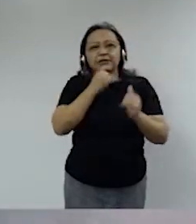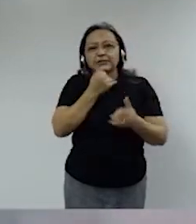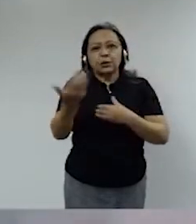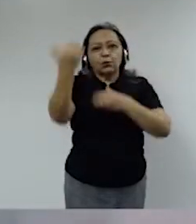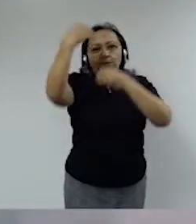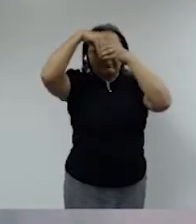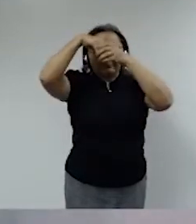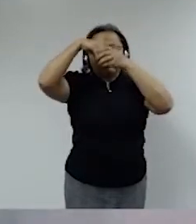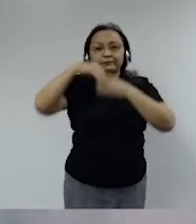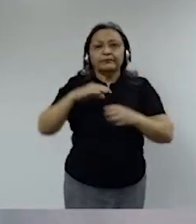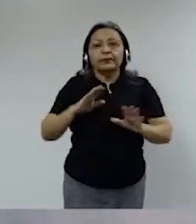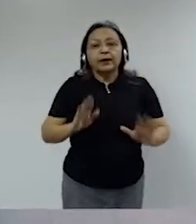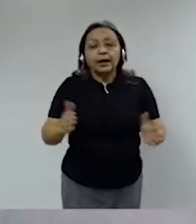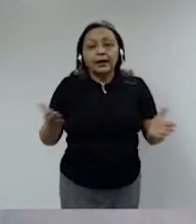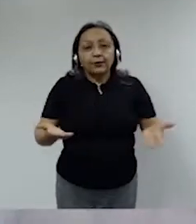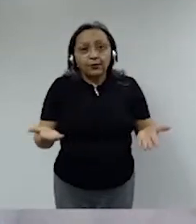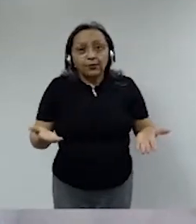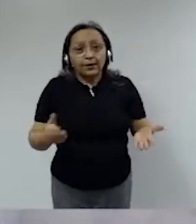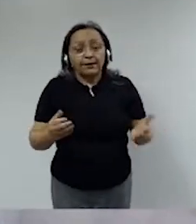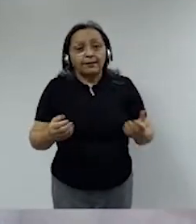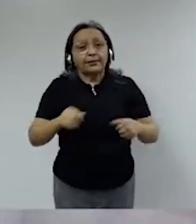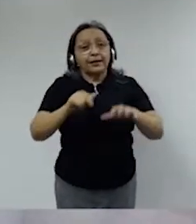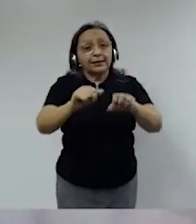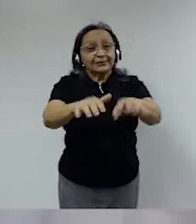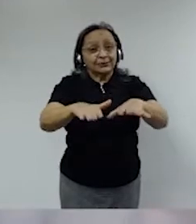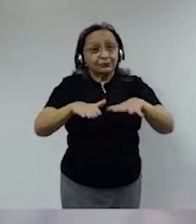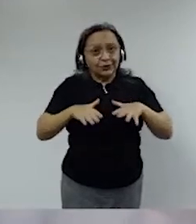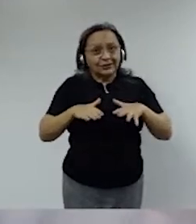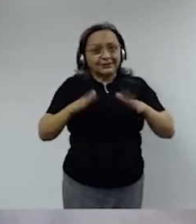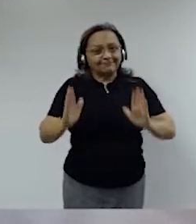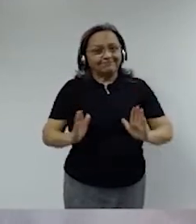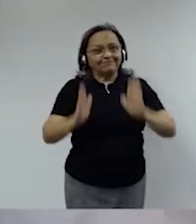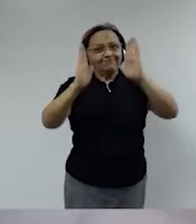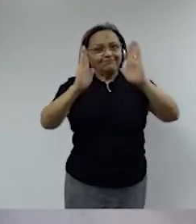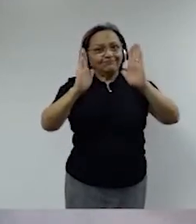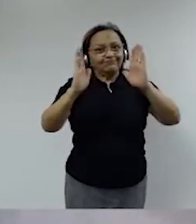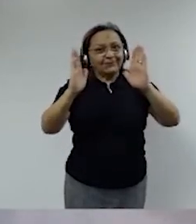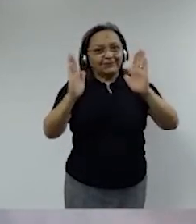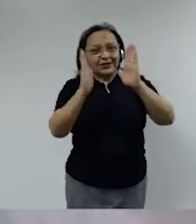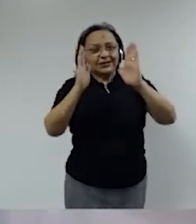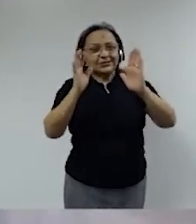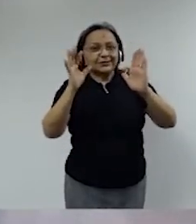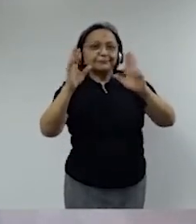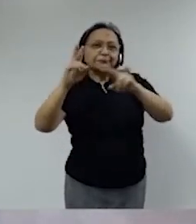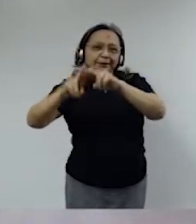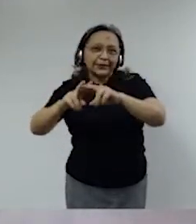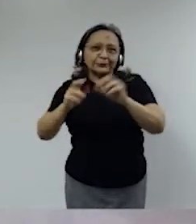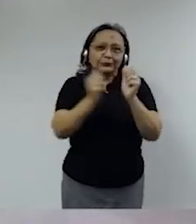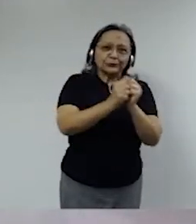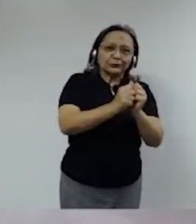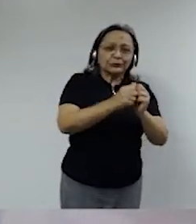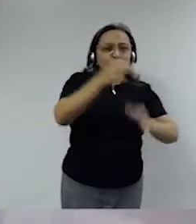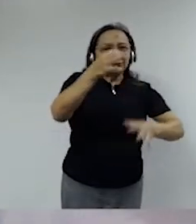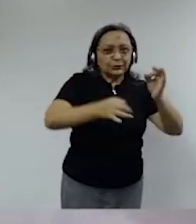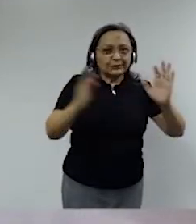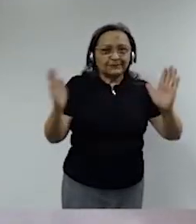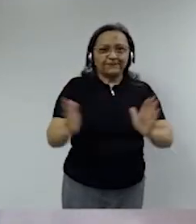E aí, agora, as audiências de custódia, né, com essa suspensão, enfim, com essa